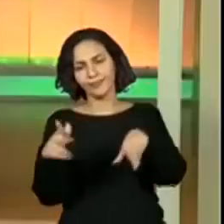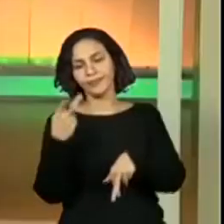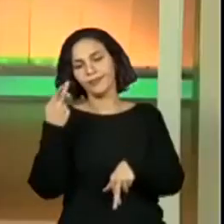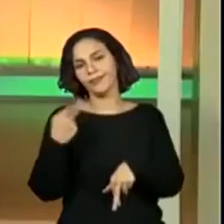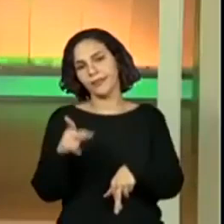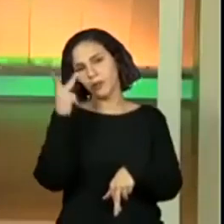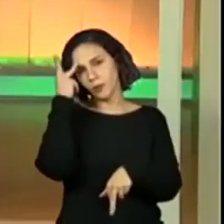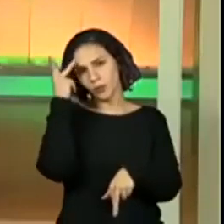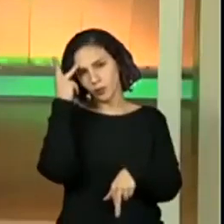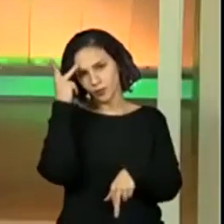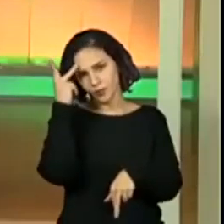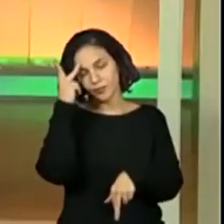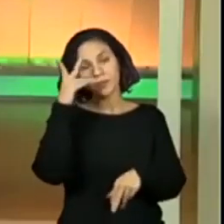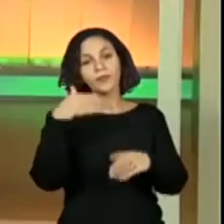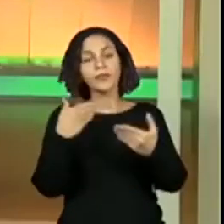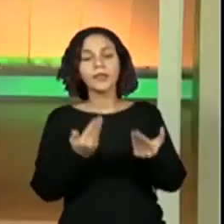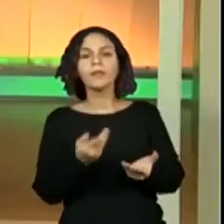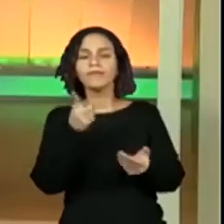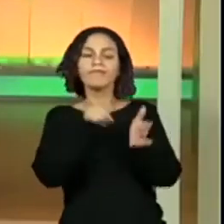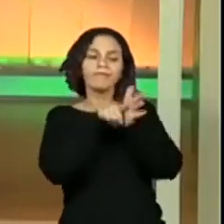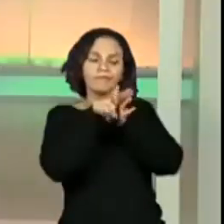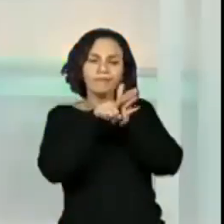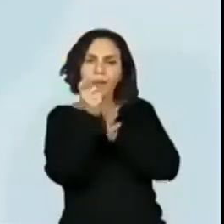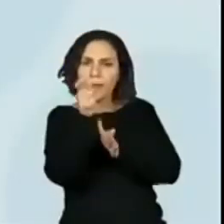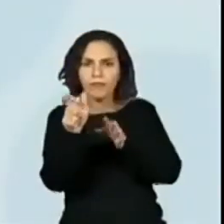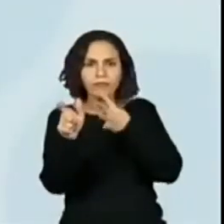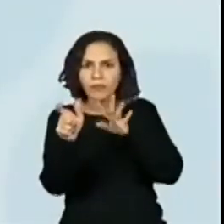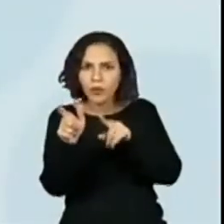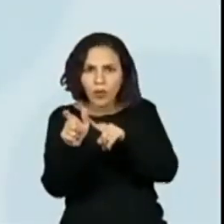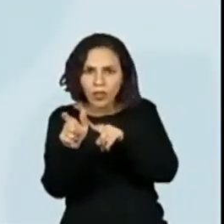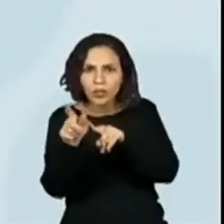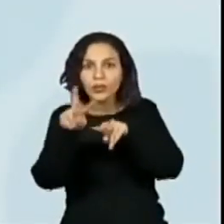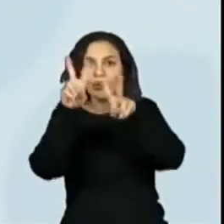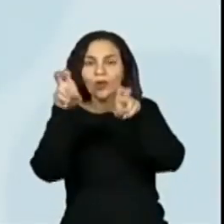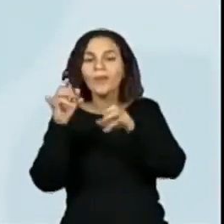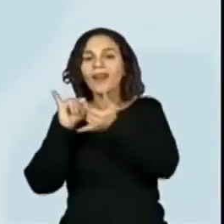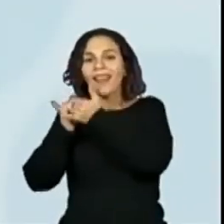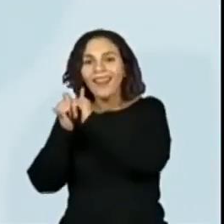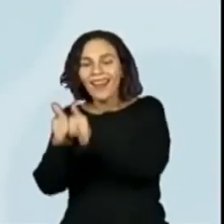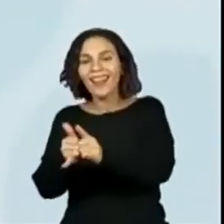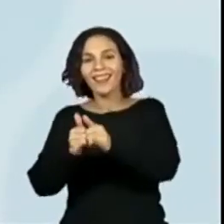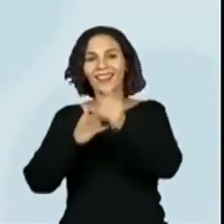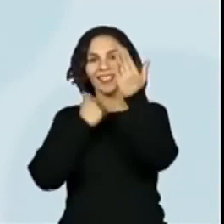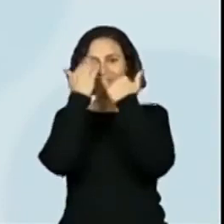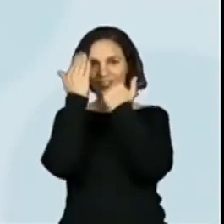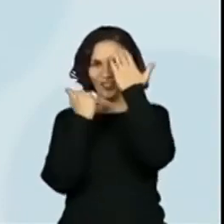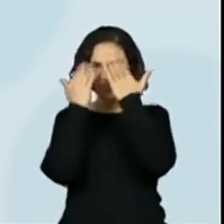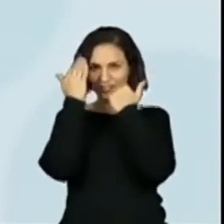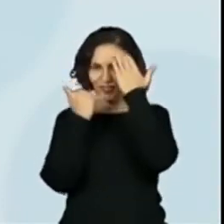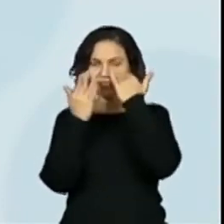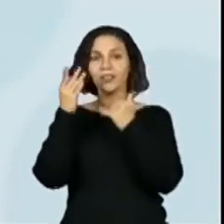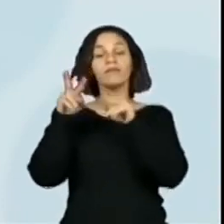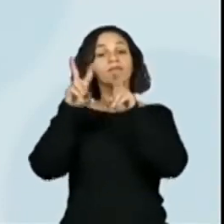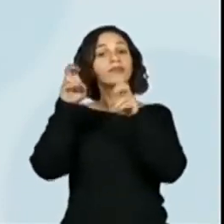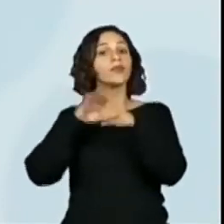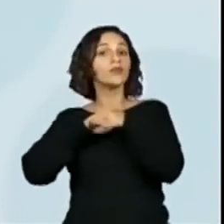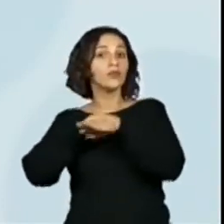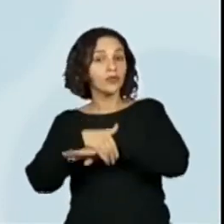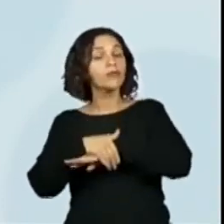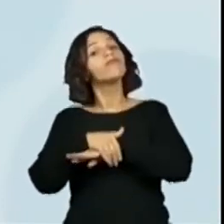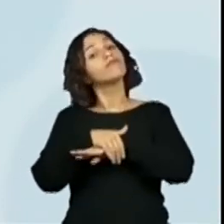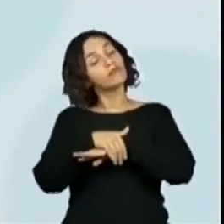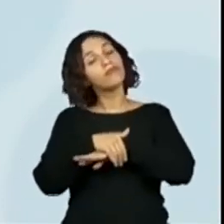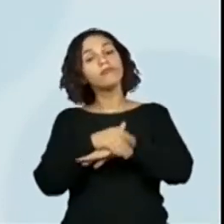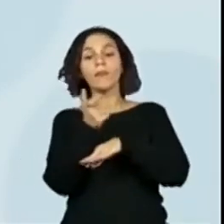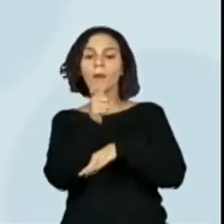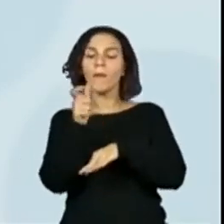nossa. Então, procurar palavras desconhecidas na lenda indígena sobre a noite, não utilizadas no nosso cotidiano, a fim de enriquecer o